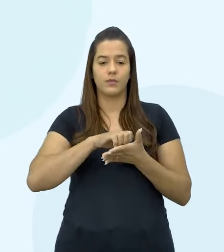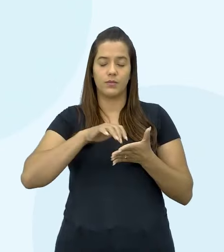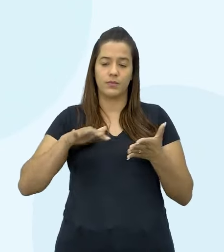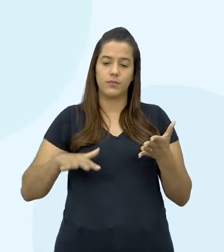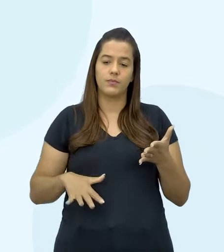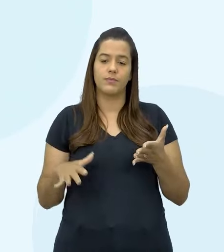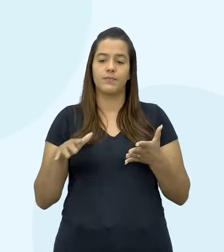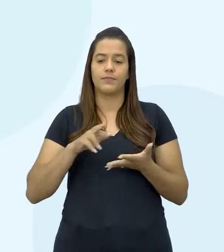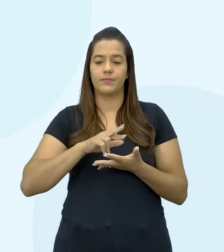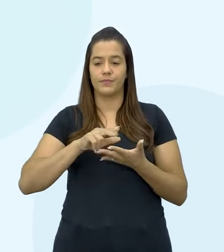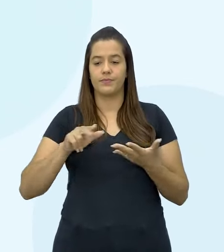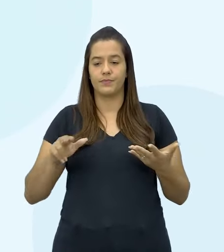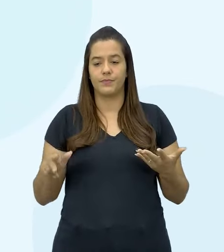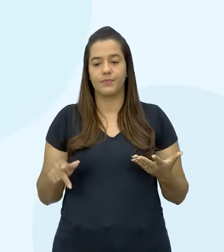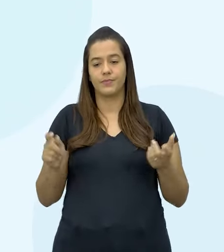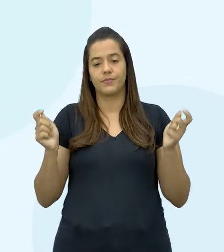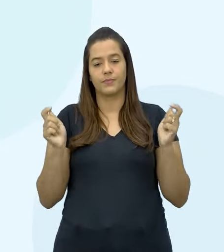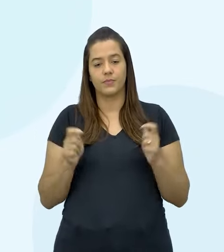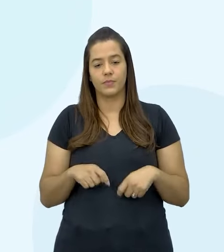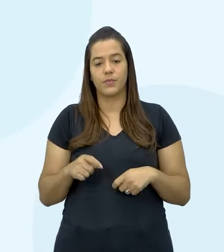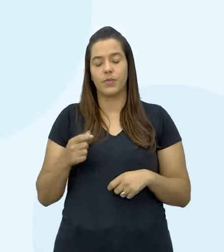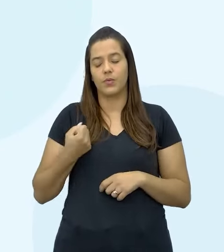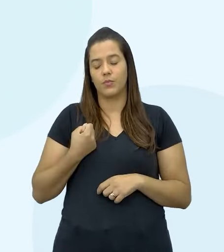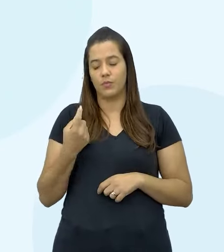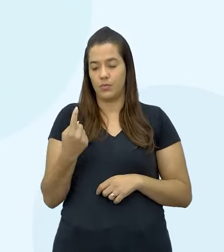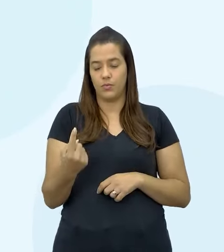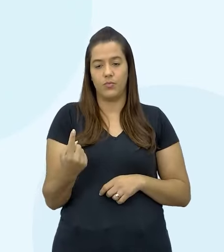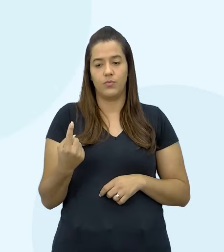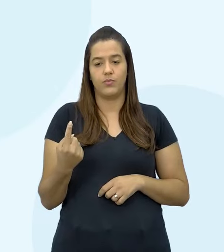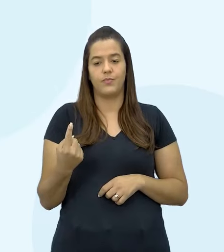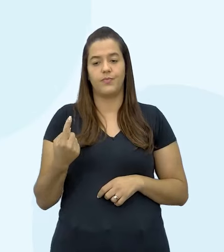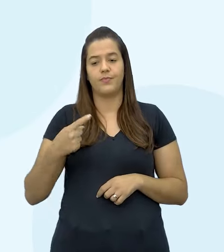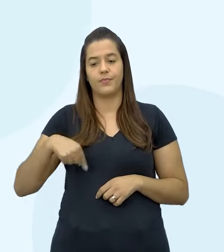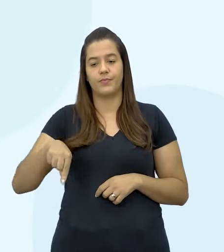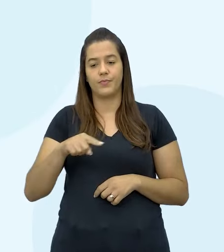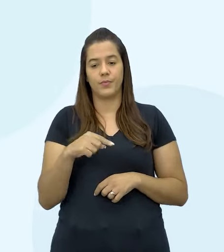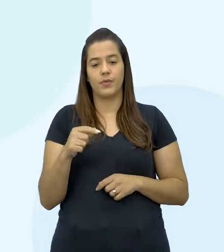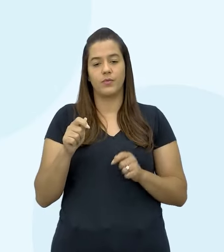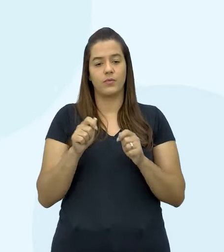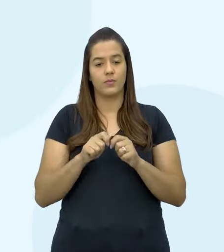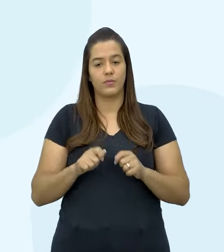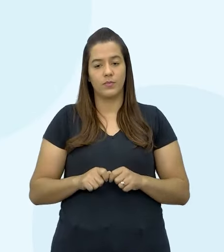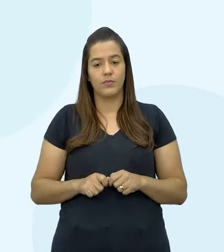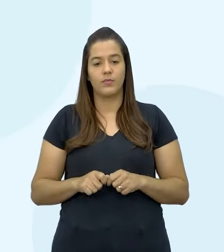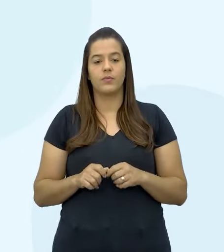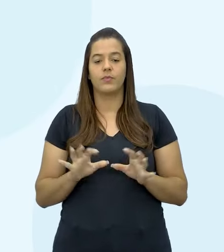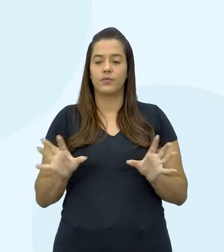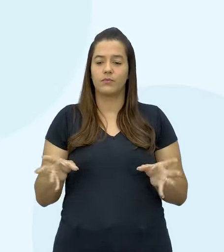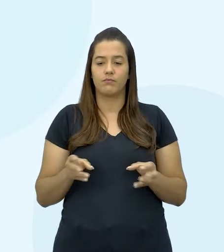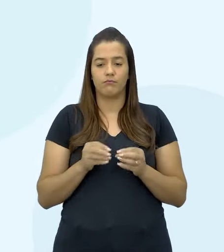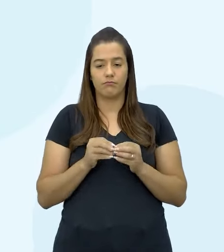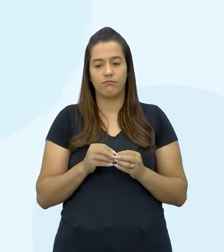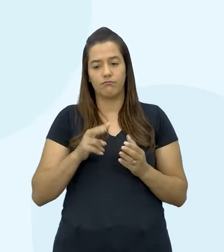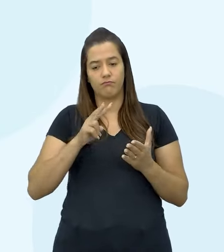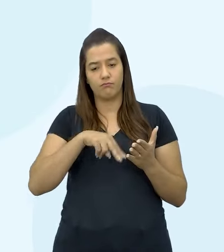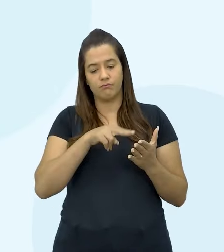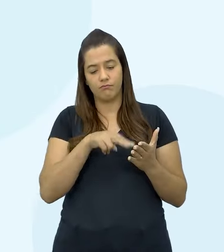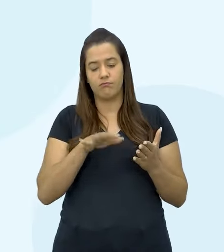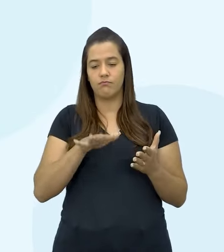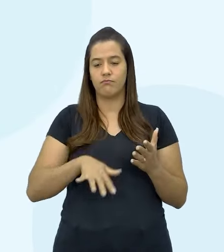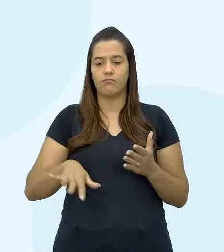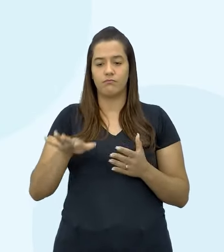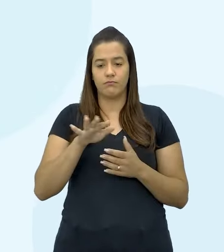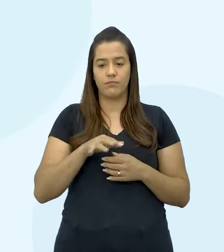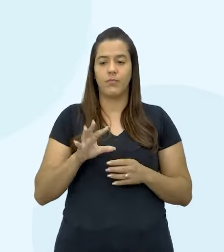que estão ali da atividade 1, né, então a gente vamos fazer assim uma lida bem geral